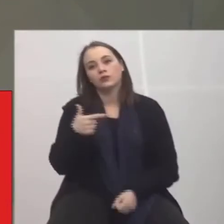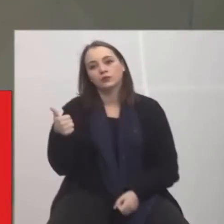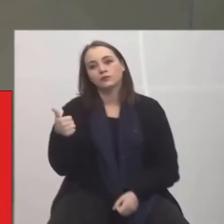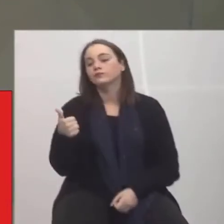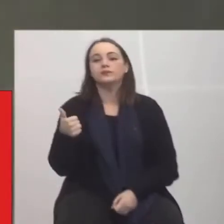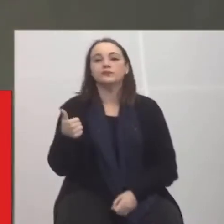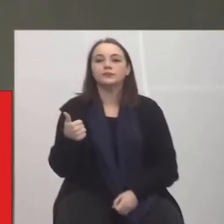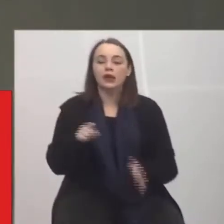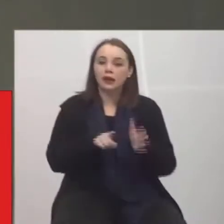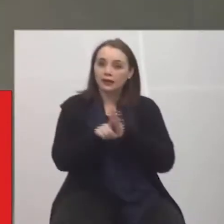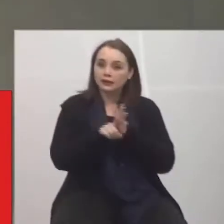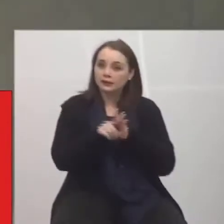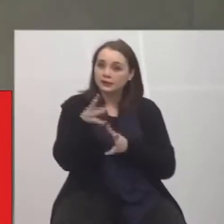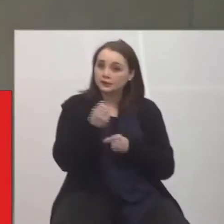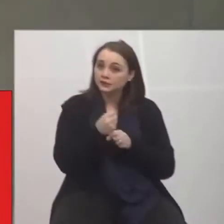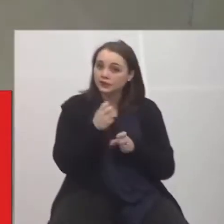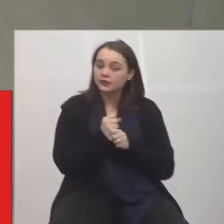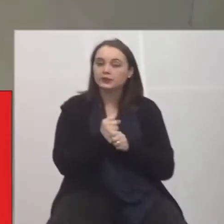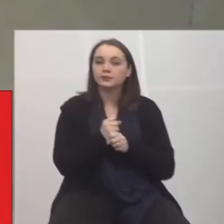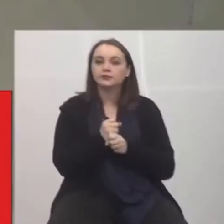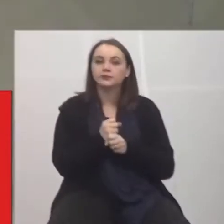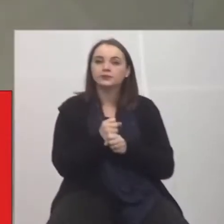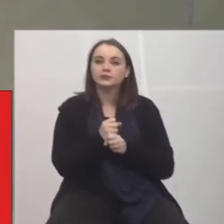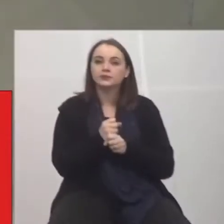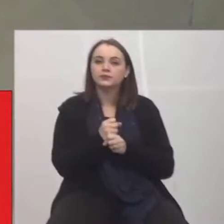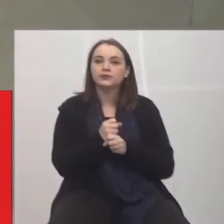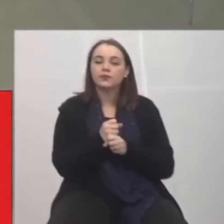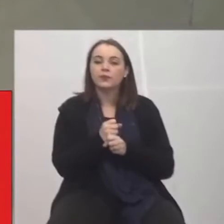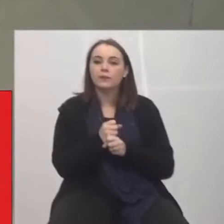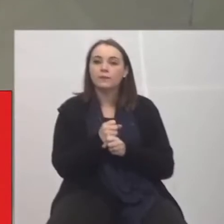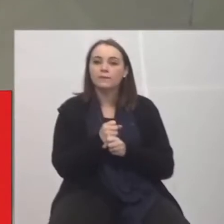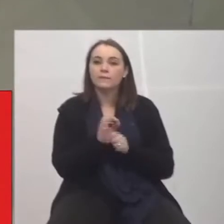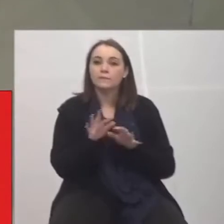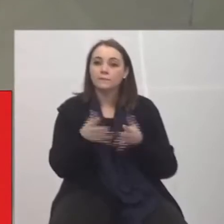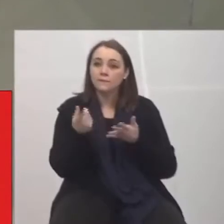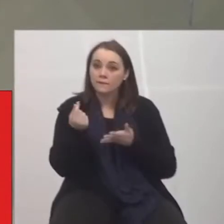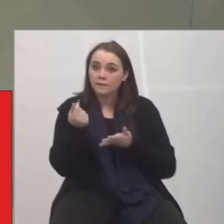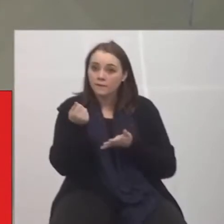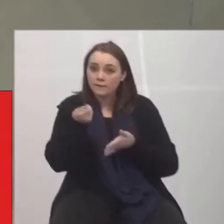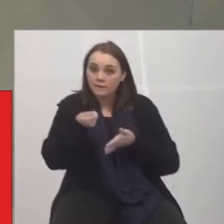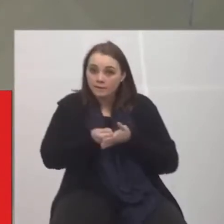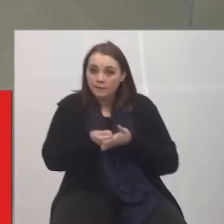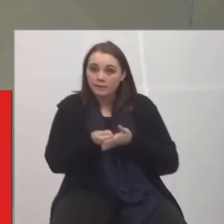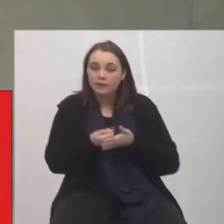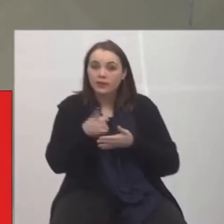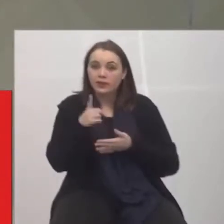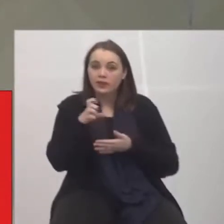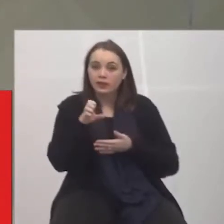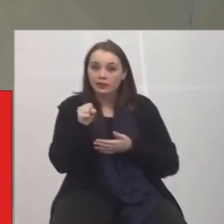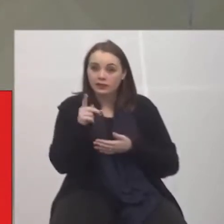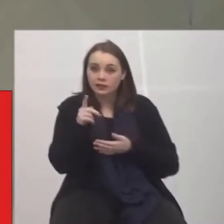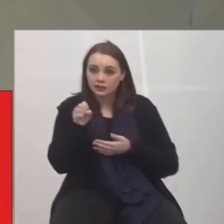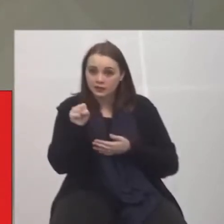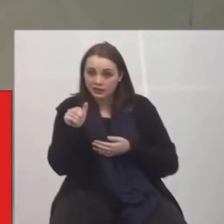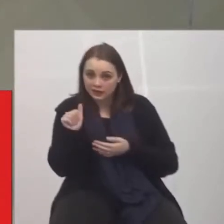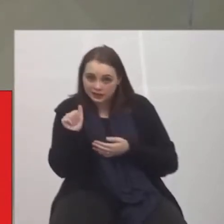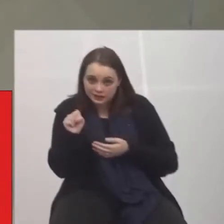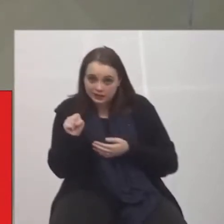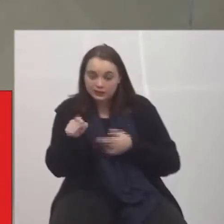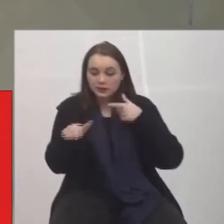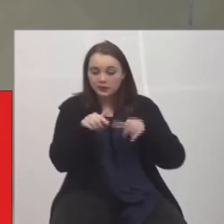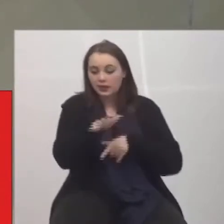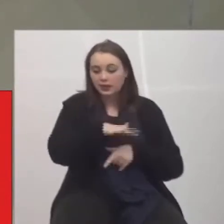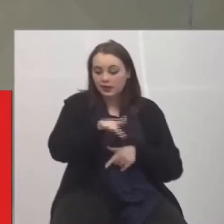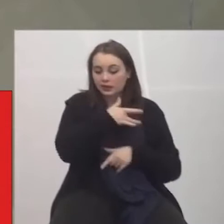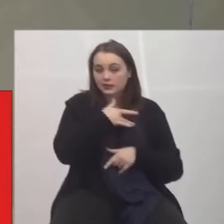As análises financeiras. Então, as despesas empenhadas com os recursos próprios em ações do serviço de